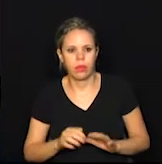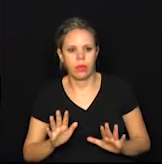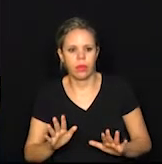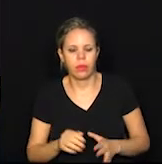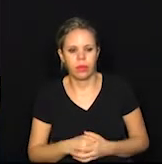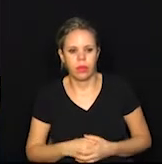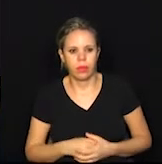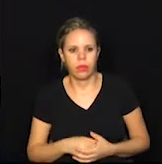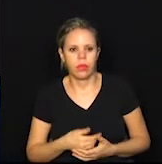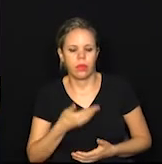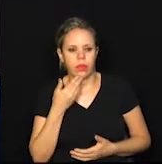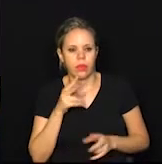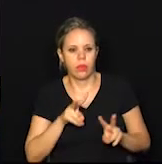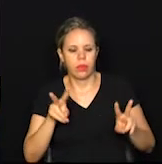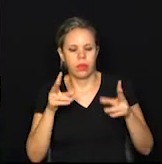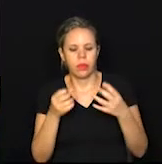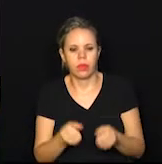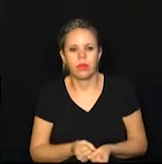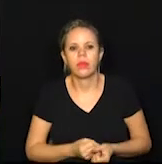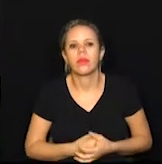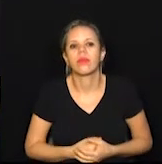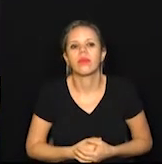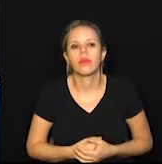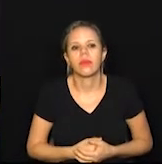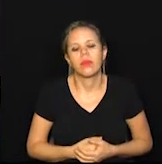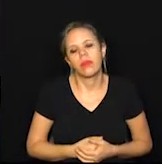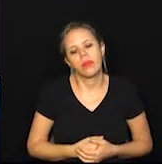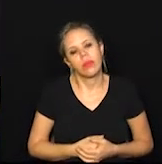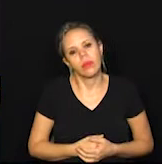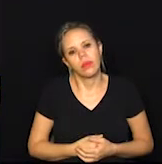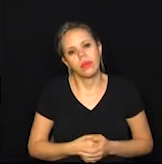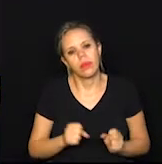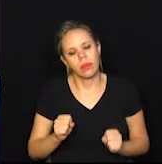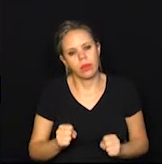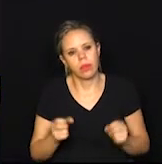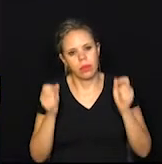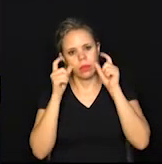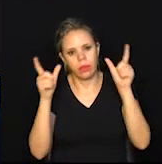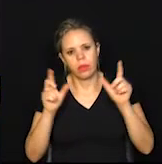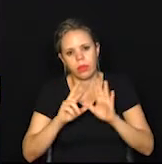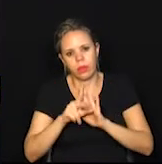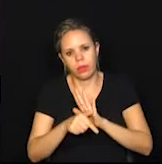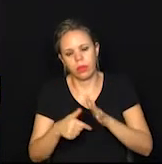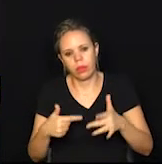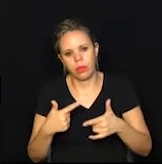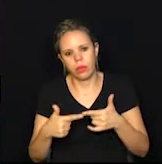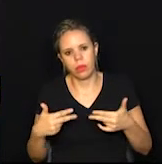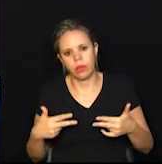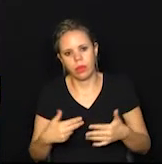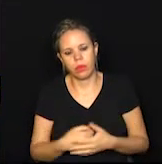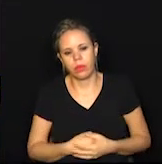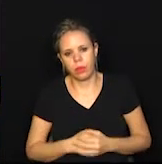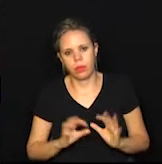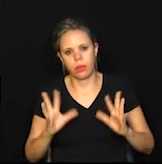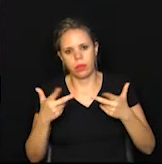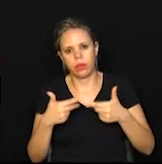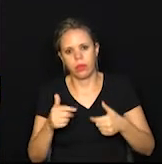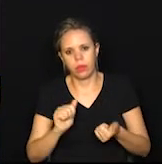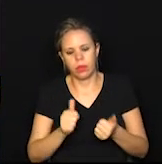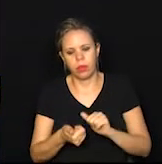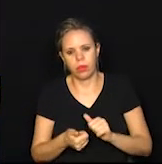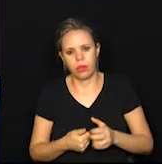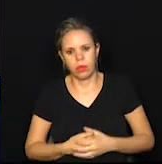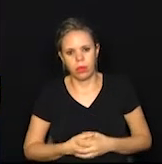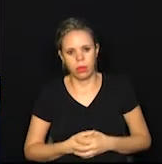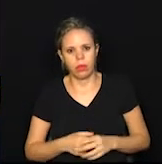porém de fácil visibilidade, e que pode despertar várias situações. Então, o evento esportivo,